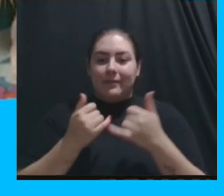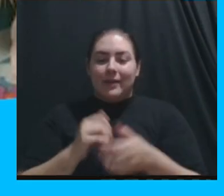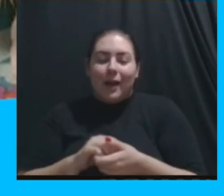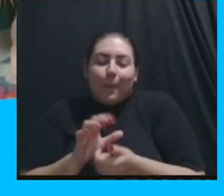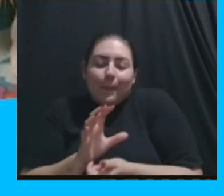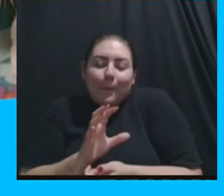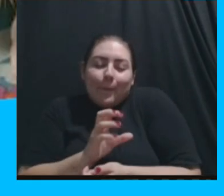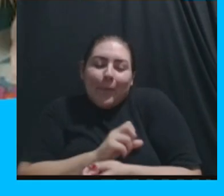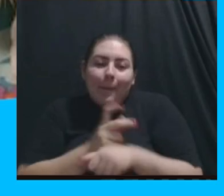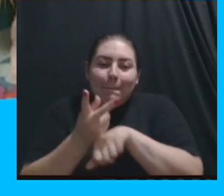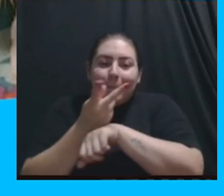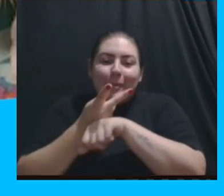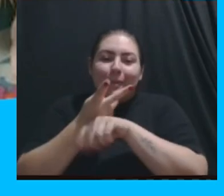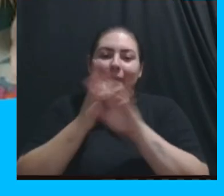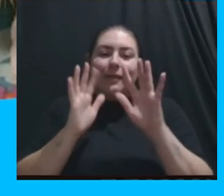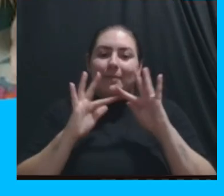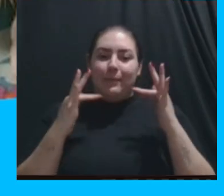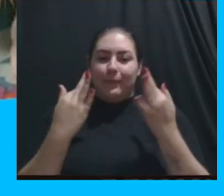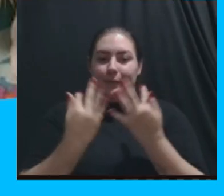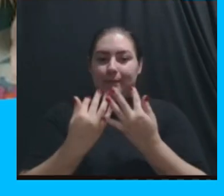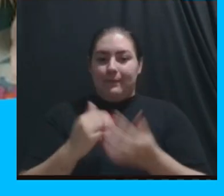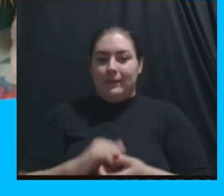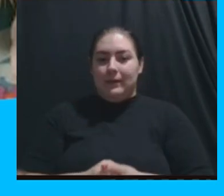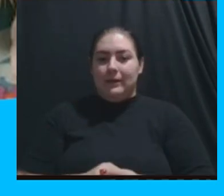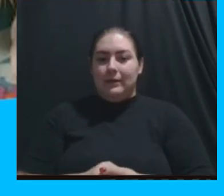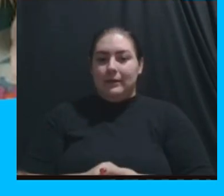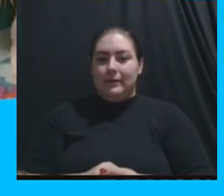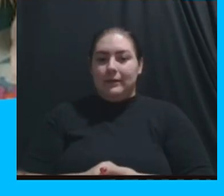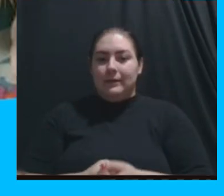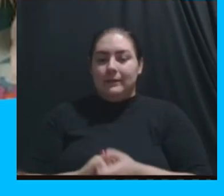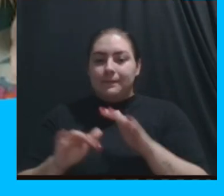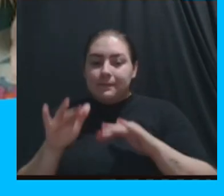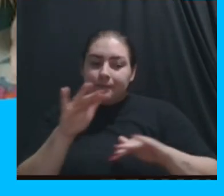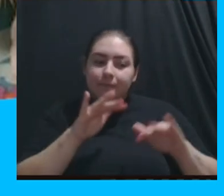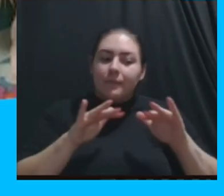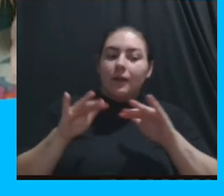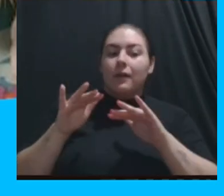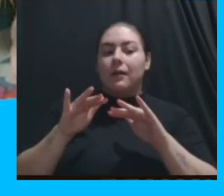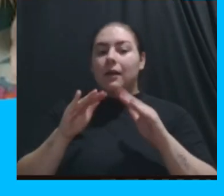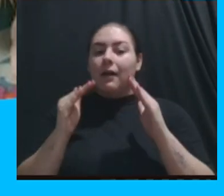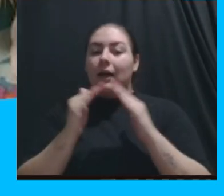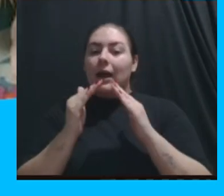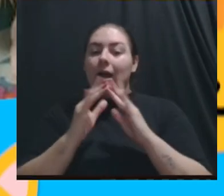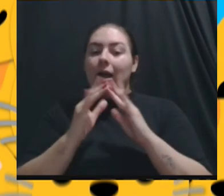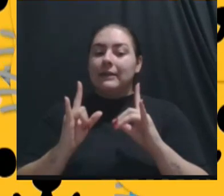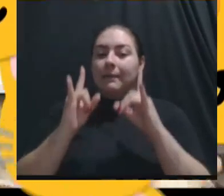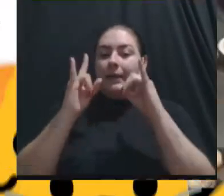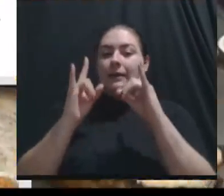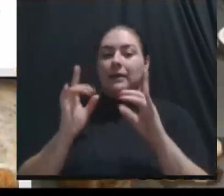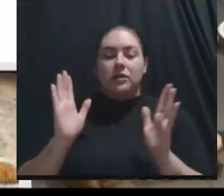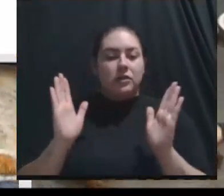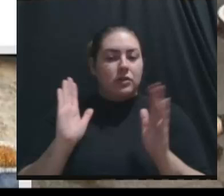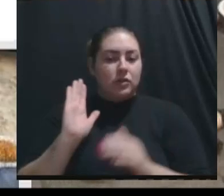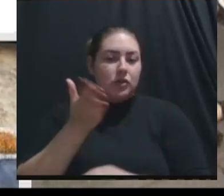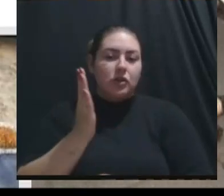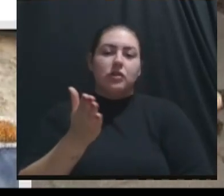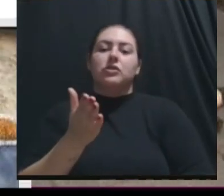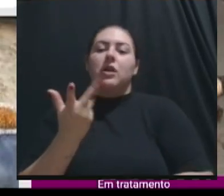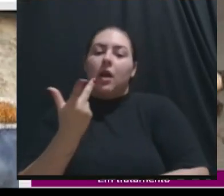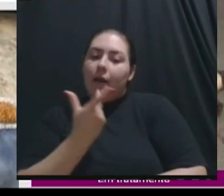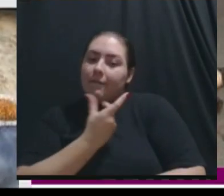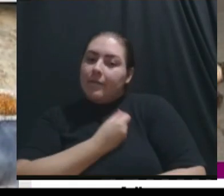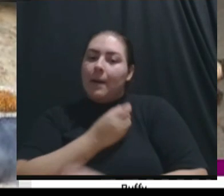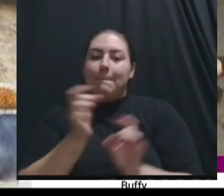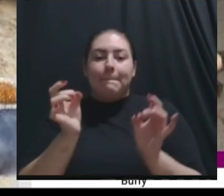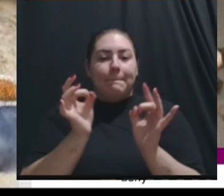casa ou apartamento e já está vermifugada, prontinha para a adoção. E aí,